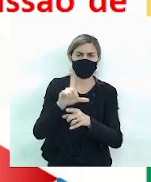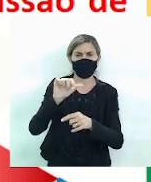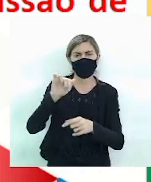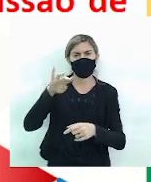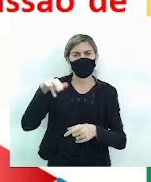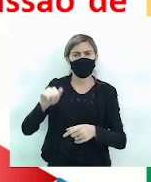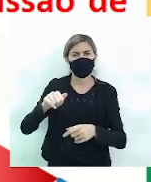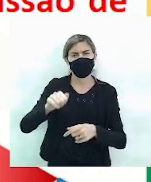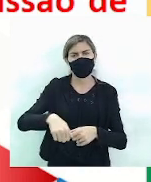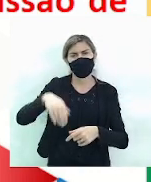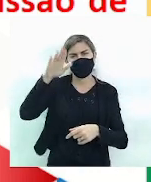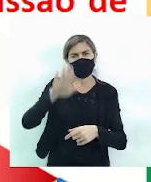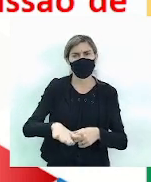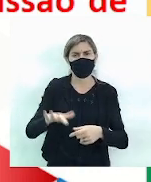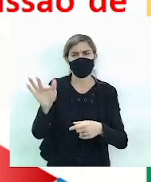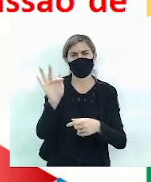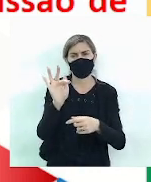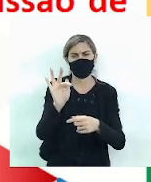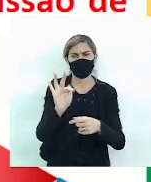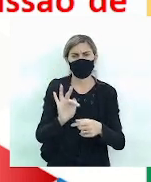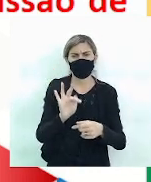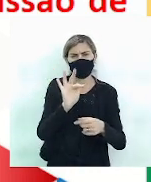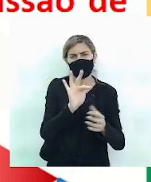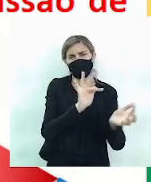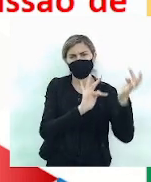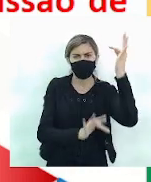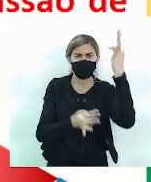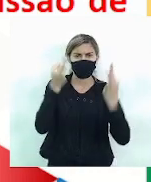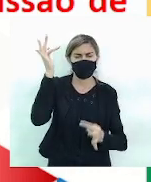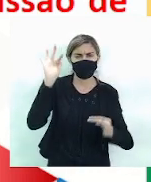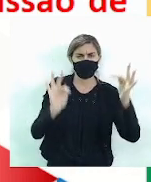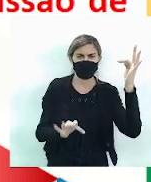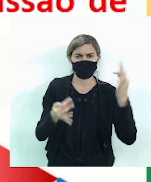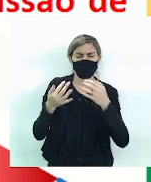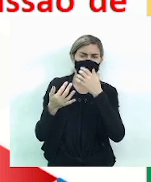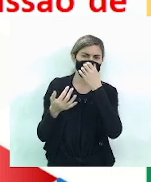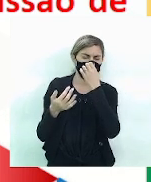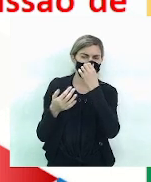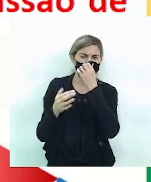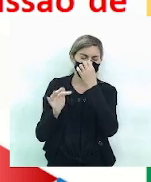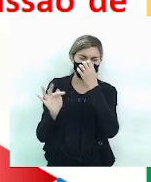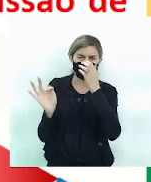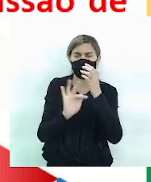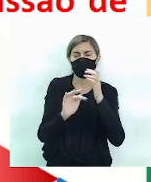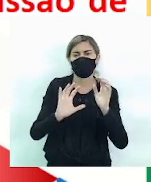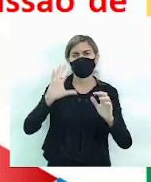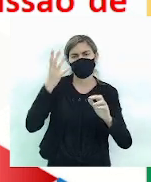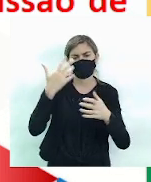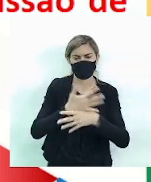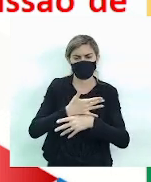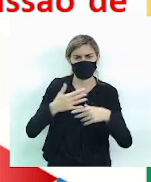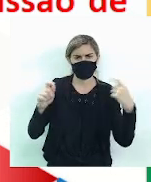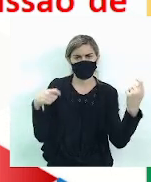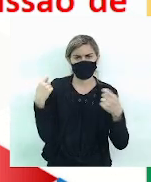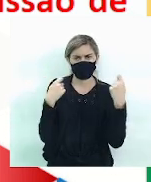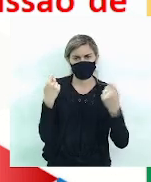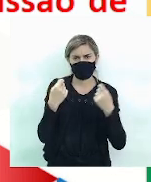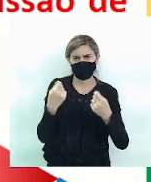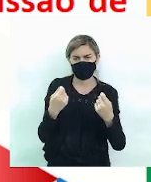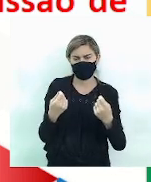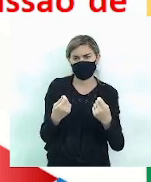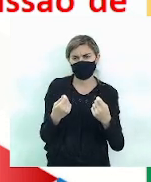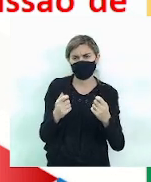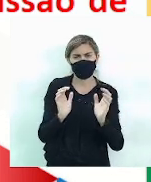latino-americano de folclore, que isso ocorreu na cidade de Caruaru, né, na sala cultural Luísa Maciel. Robson,